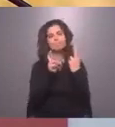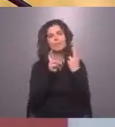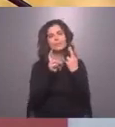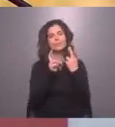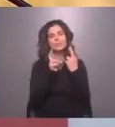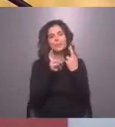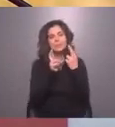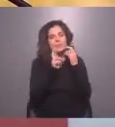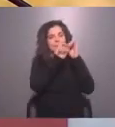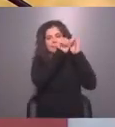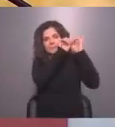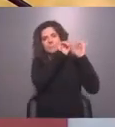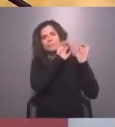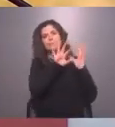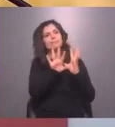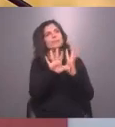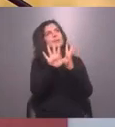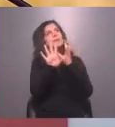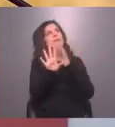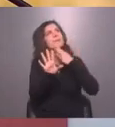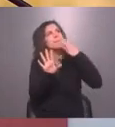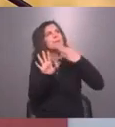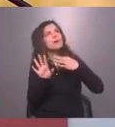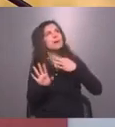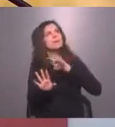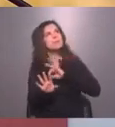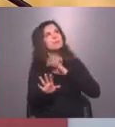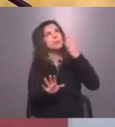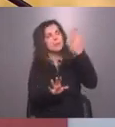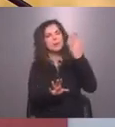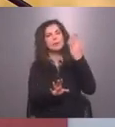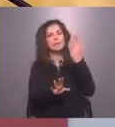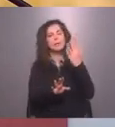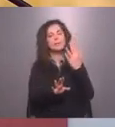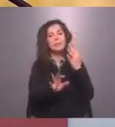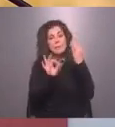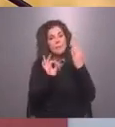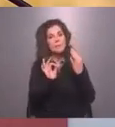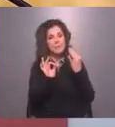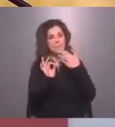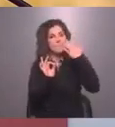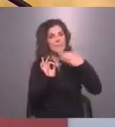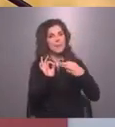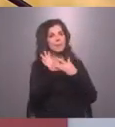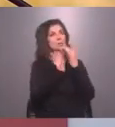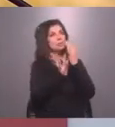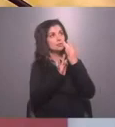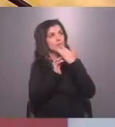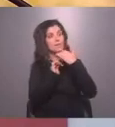sua esperança no Senhor e acreditem que Jesus veio